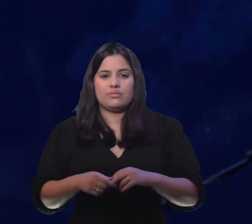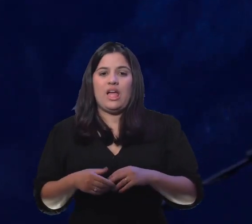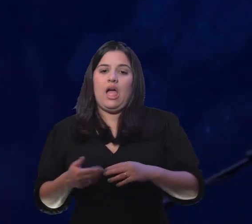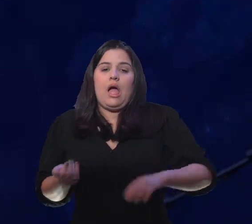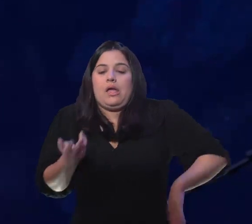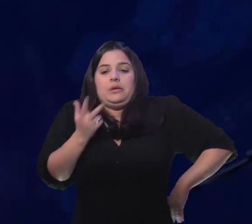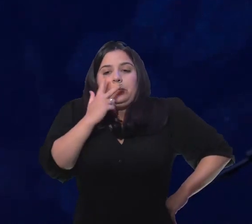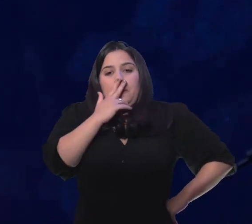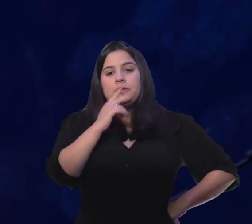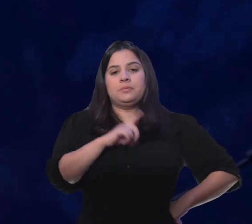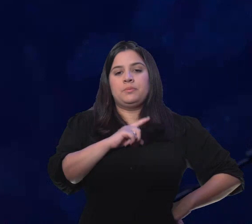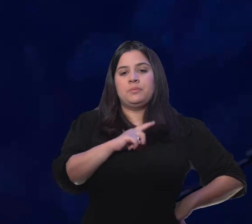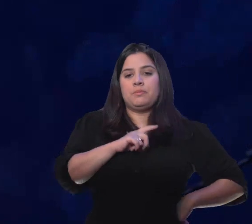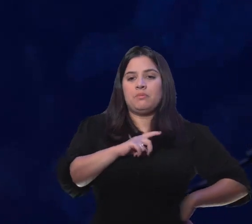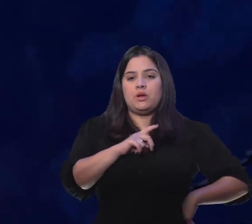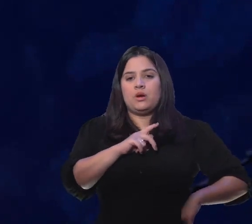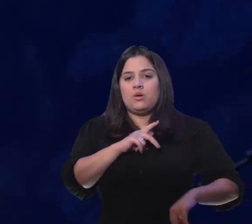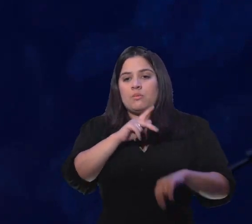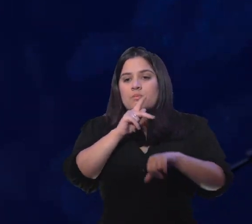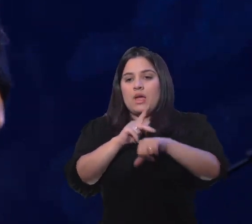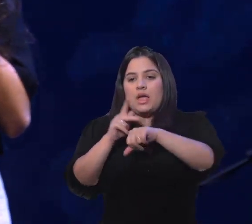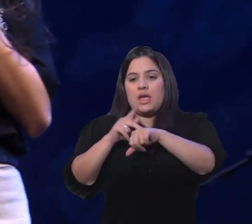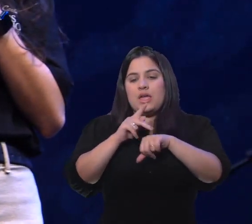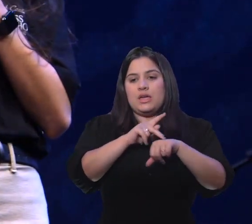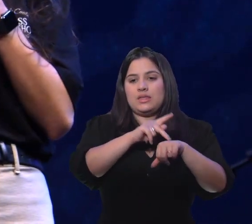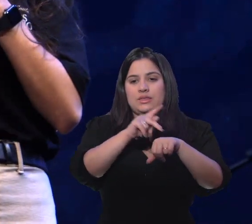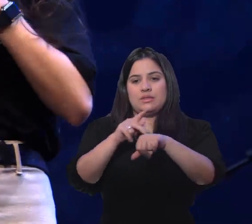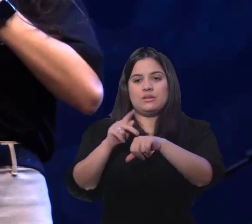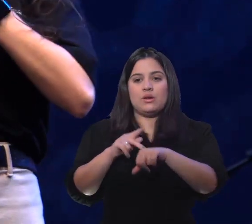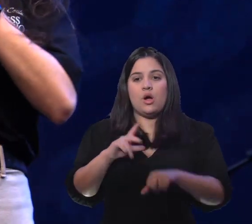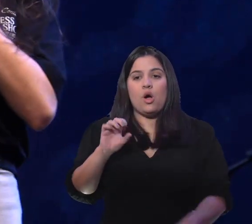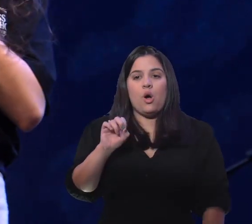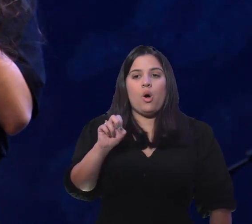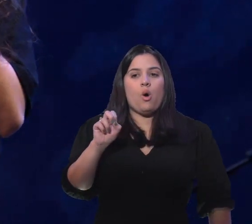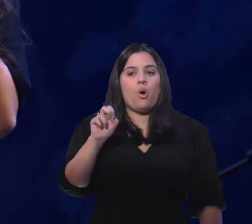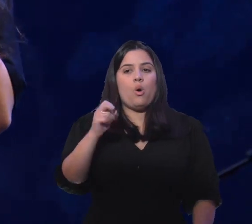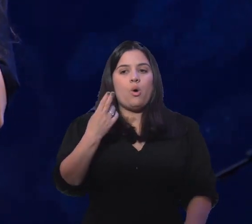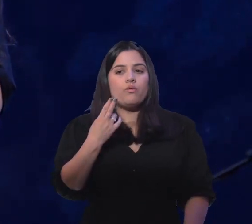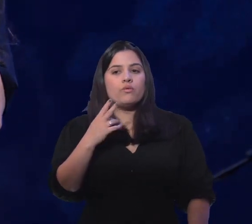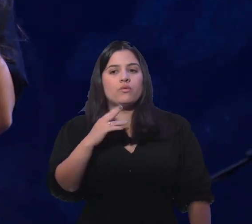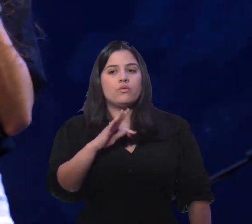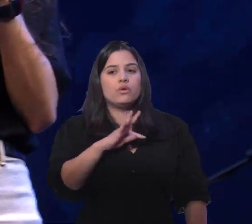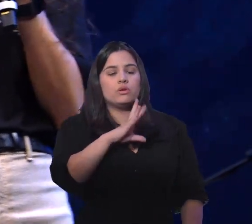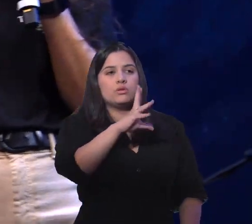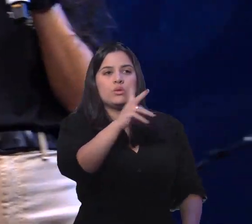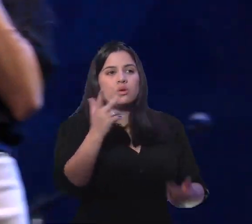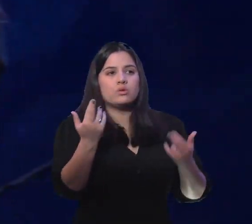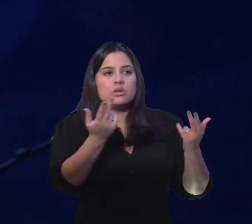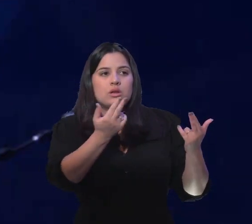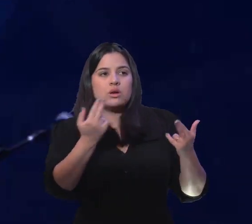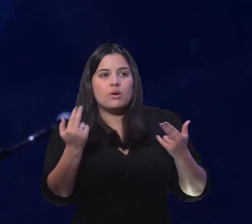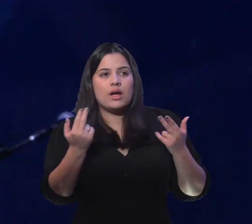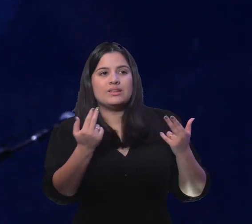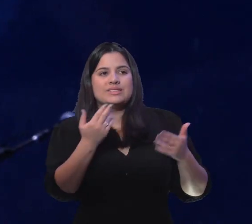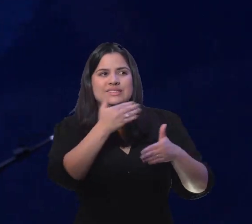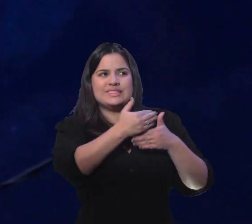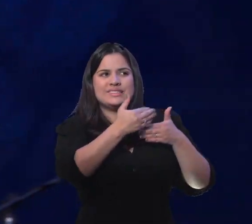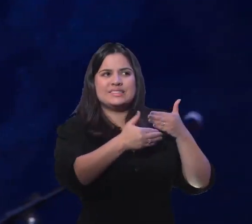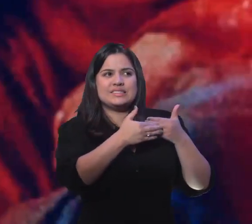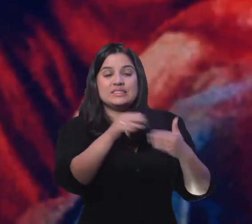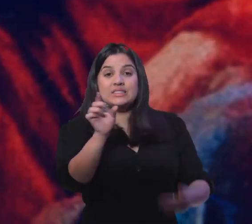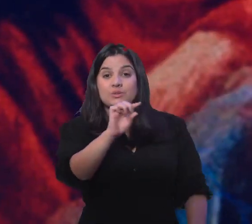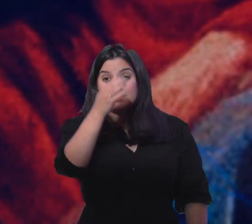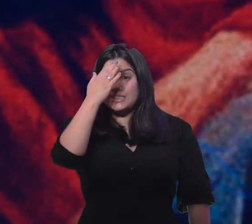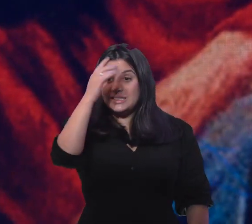pegado umas pedras sinistras para derrubar o muro. Ou não, eles foram lá todos ao mesmo tempo socar o muro para cair, sei lá. E sabe o que eles